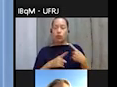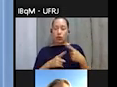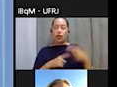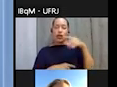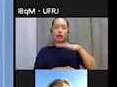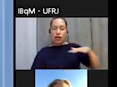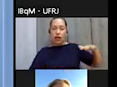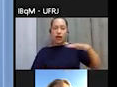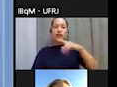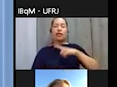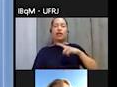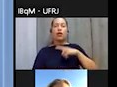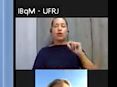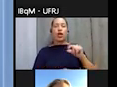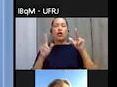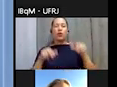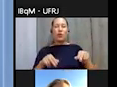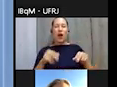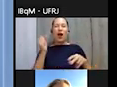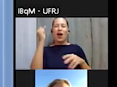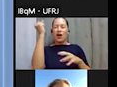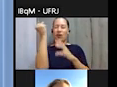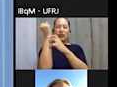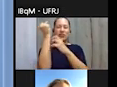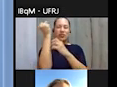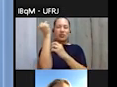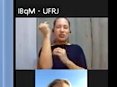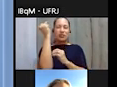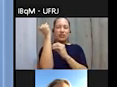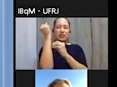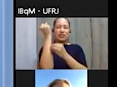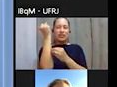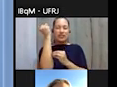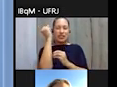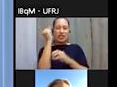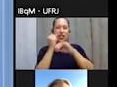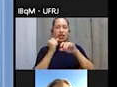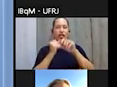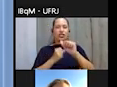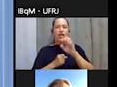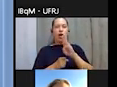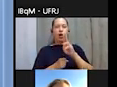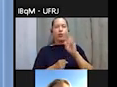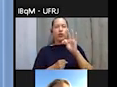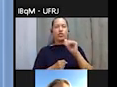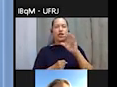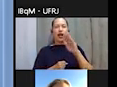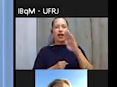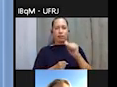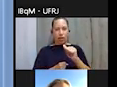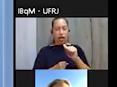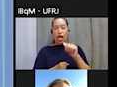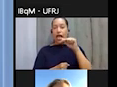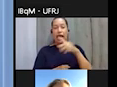uma situação como a da jabuticabeira. A jabuticabeira é uma árvore que só existe no nosso país, ela não tem em outros